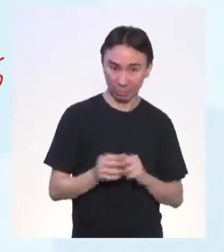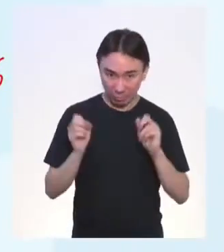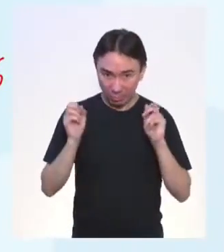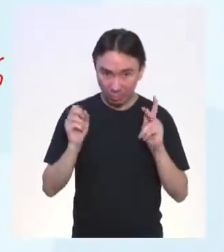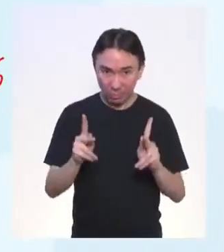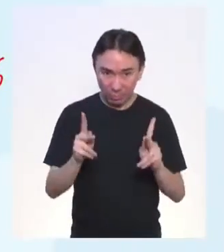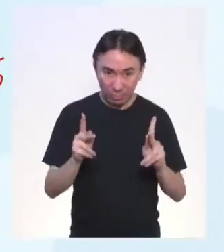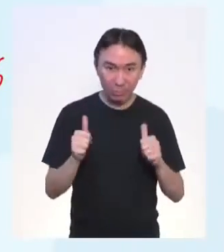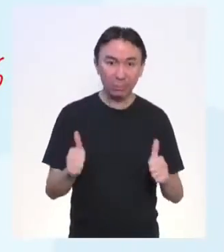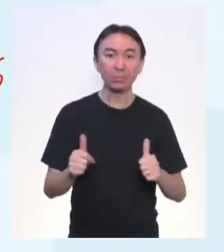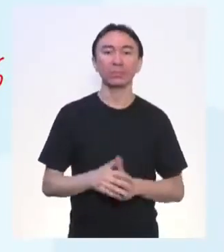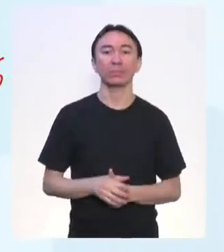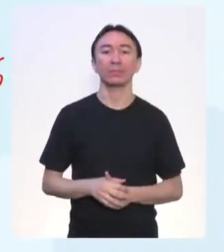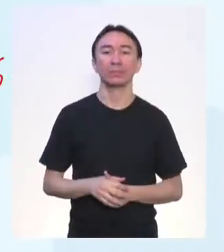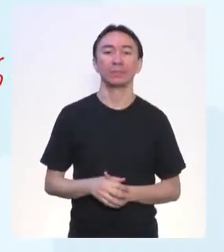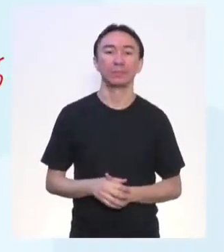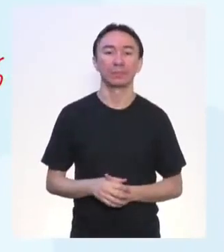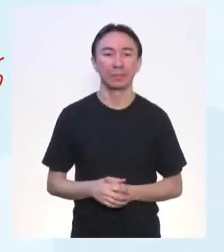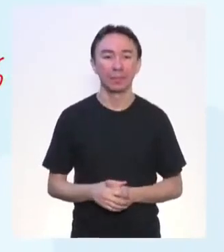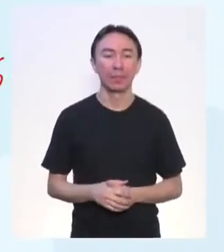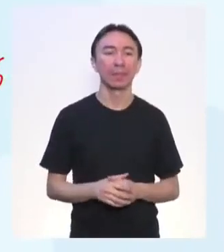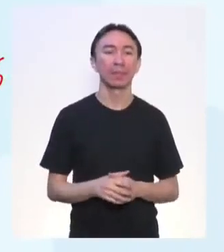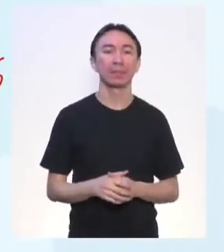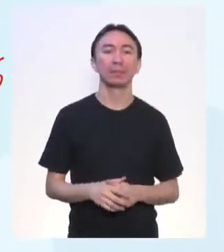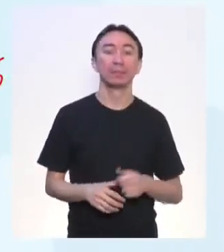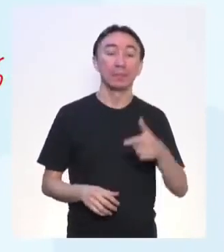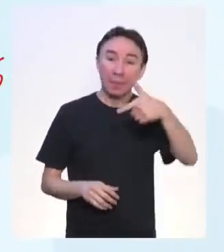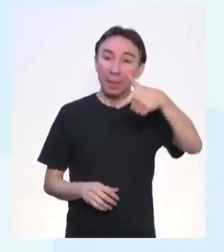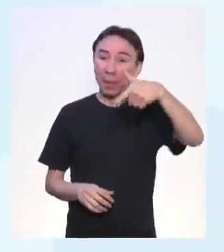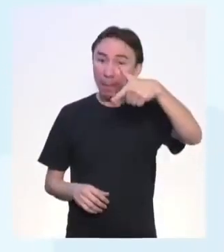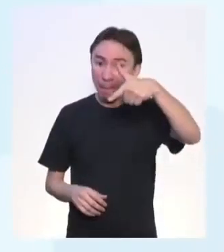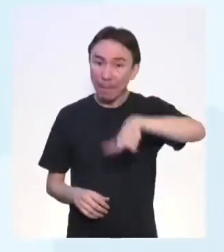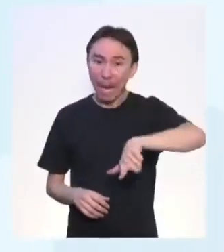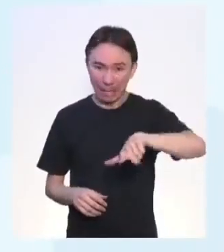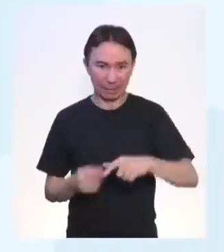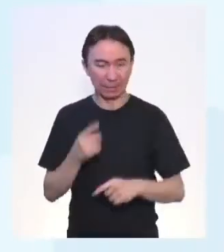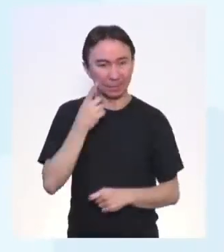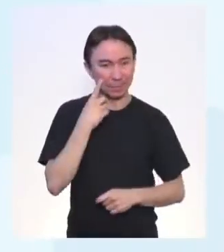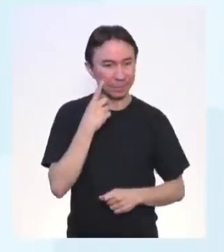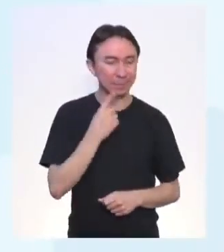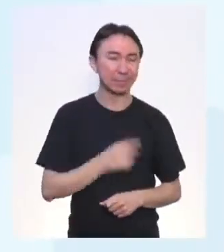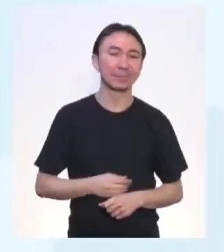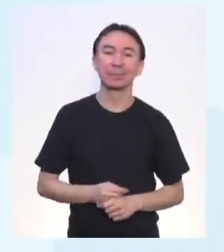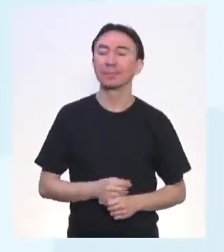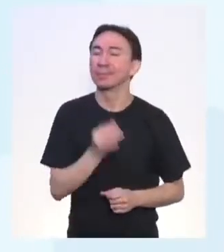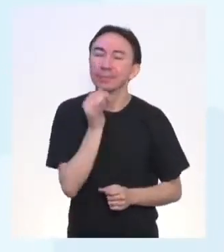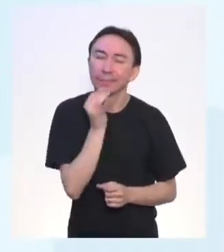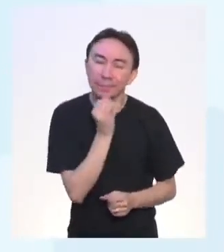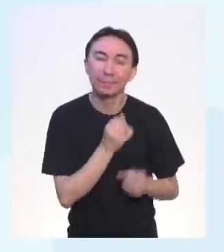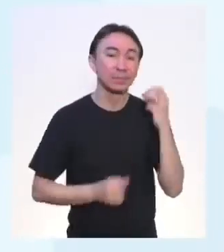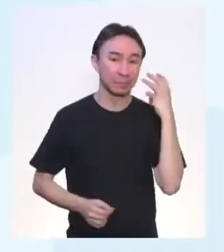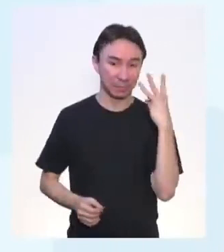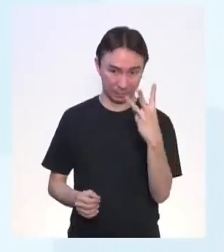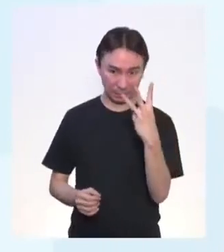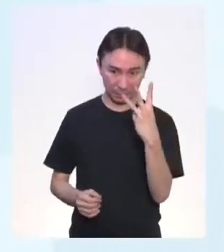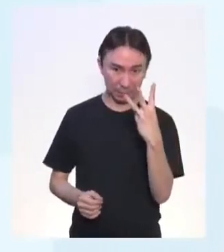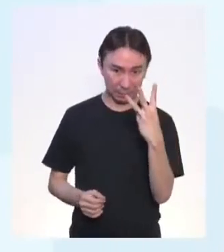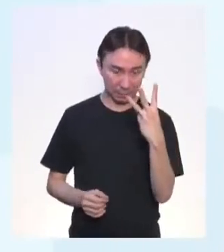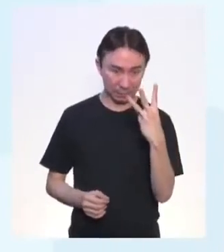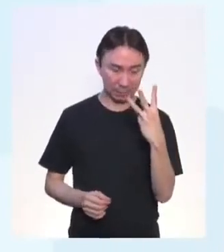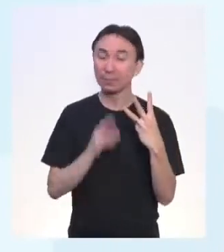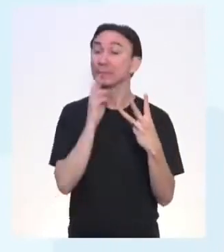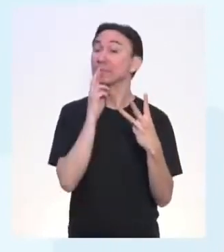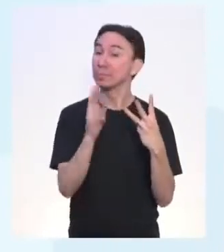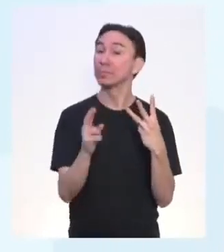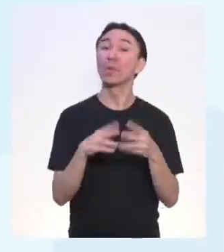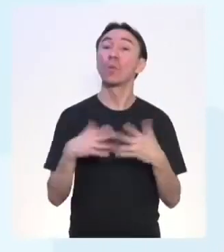E vamos fazer mais uma sequência aqui. Por exemplo, o 3, né? Vamos ver os resultados do 3,